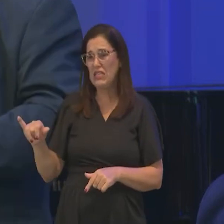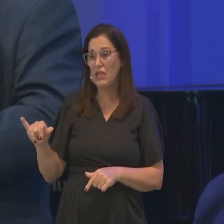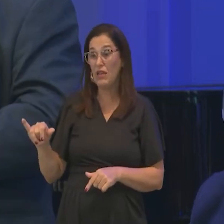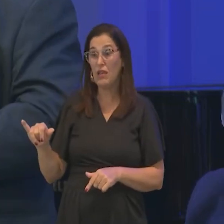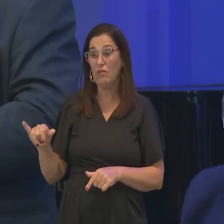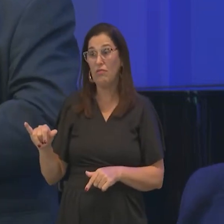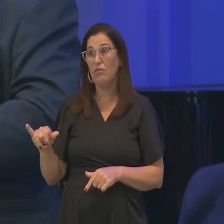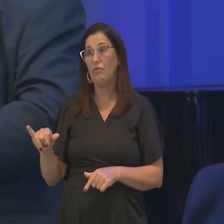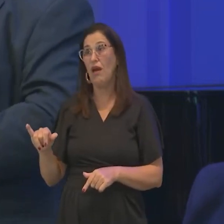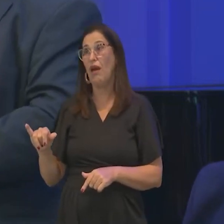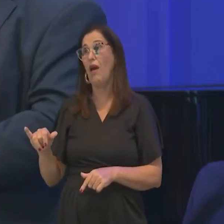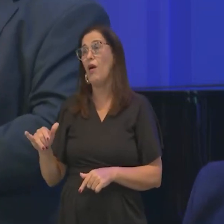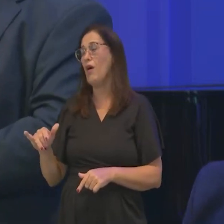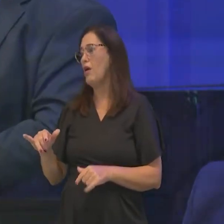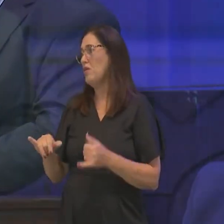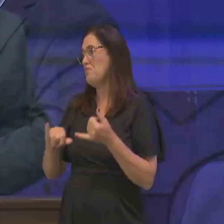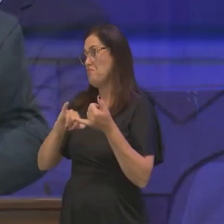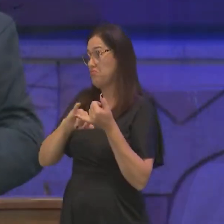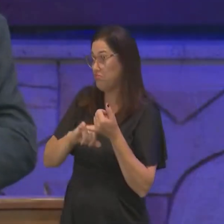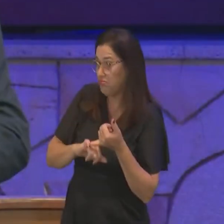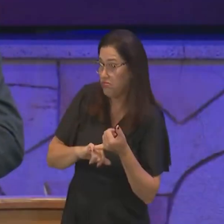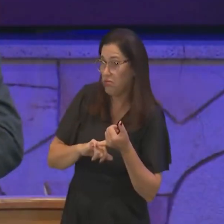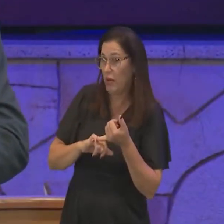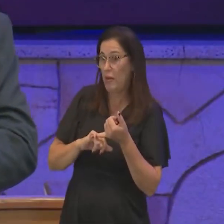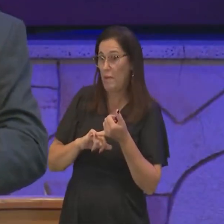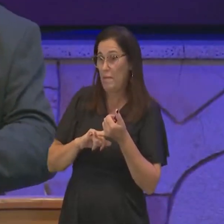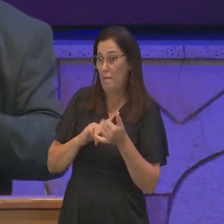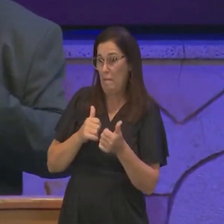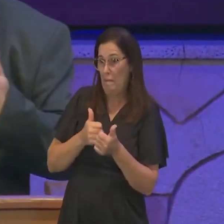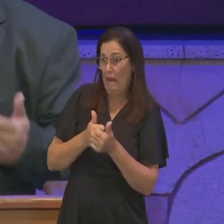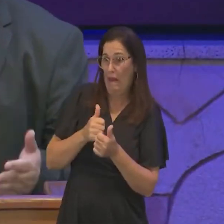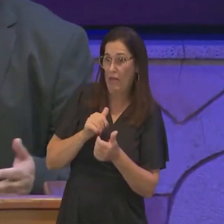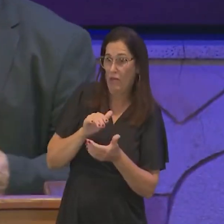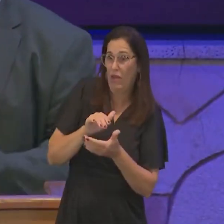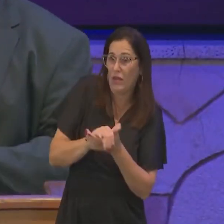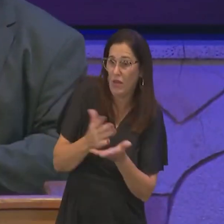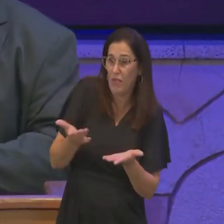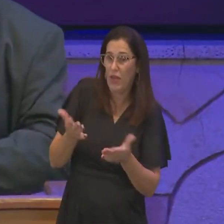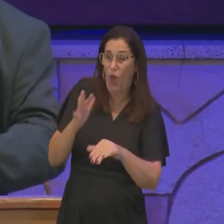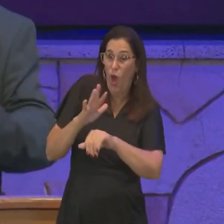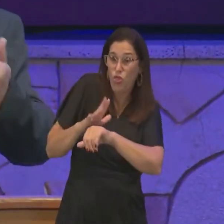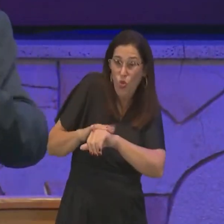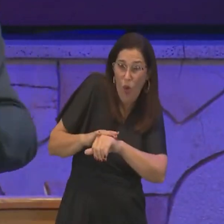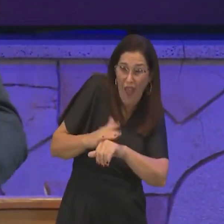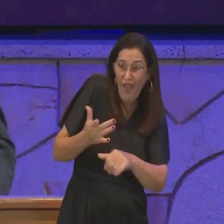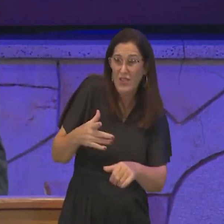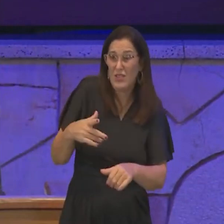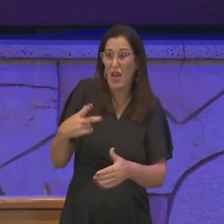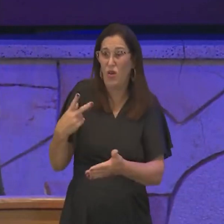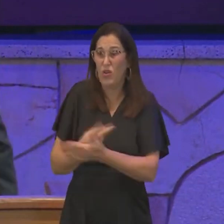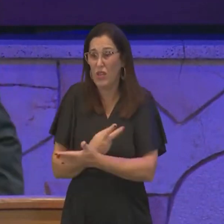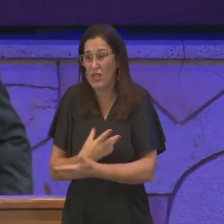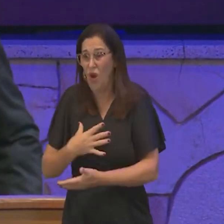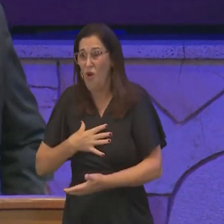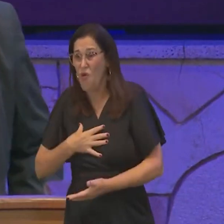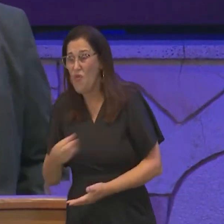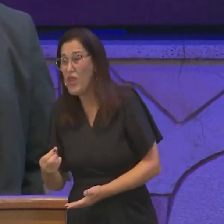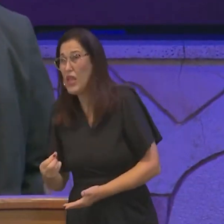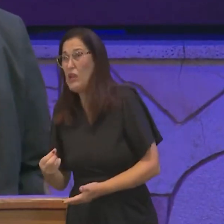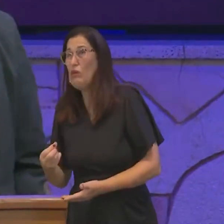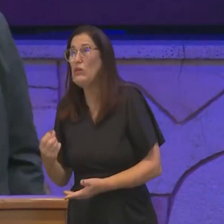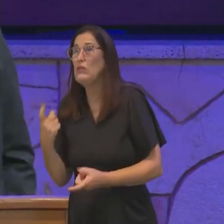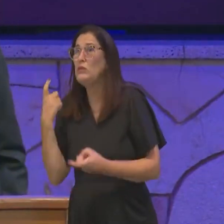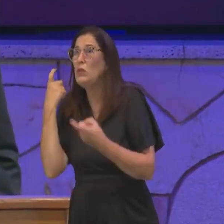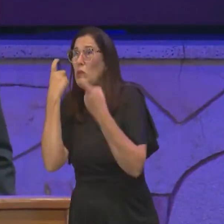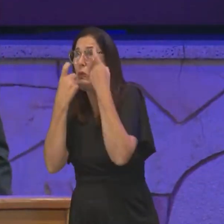infidelidade está cercando o seu lar e o seu casamento, eu não sei se uma enfermidade o preocupa ou se um filho lhe traz grande